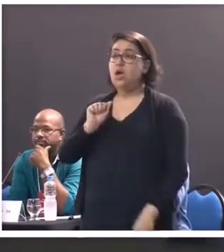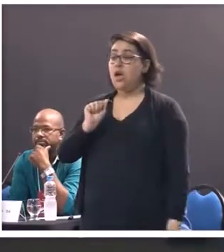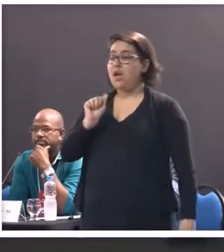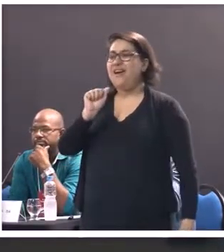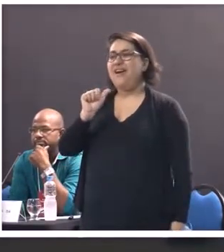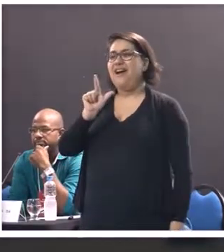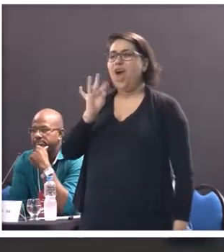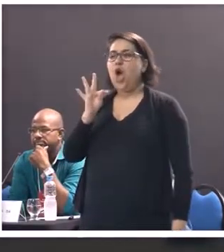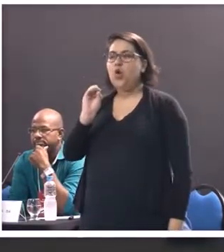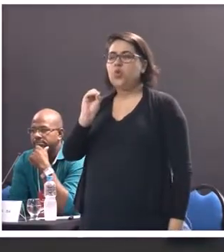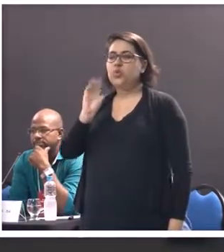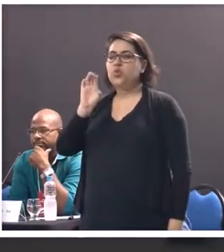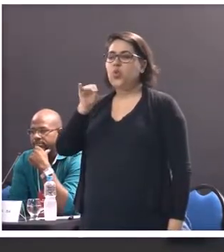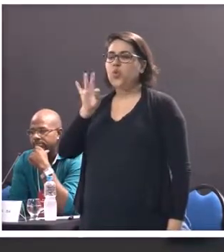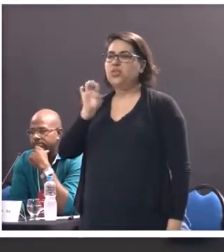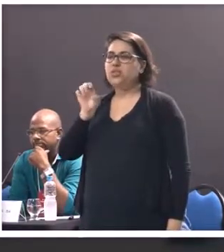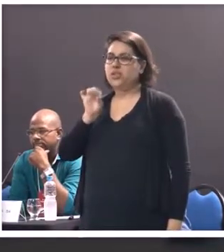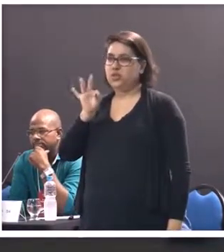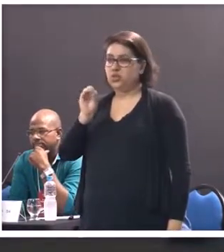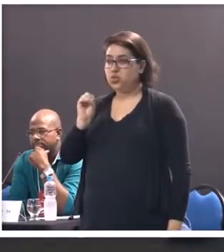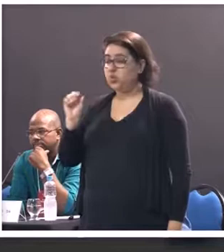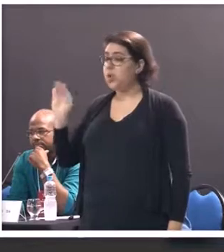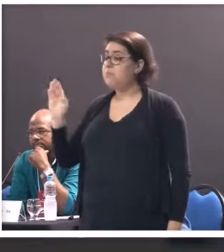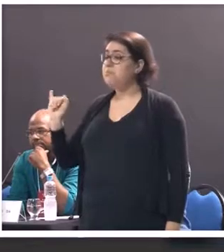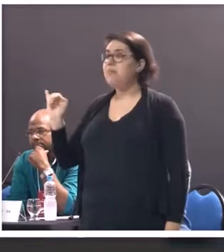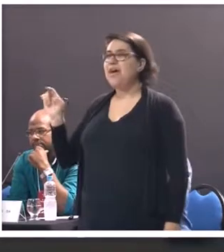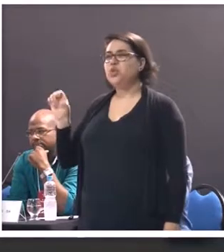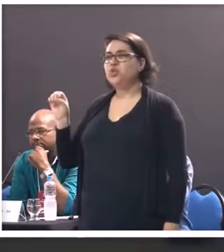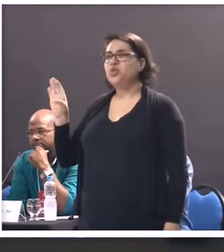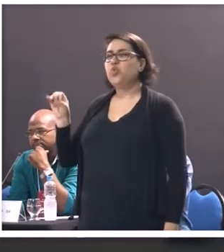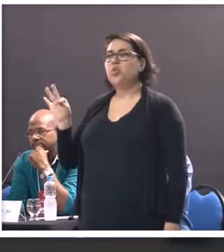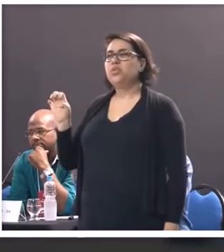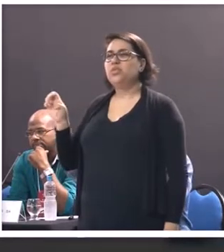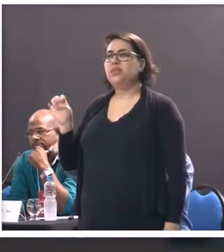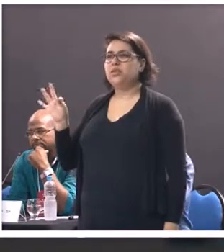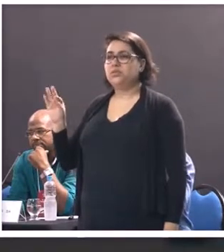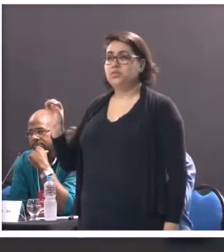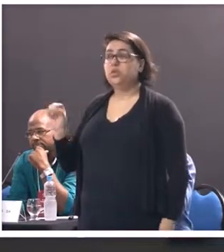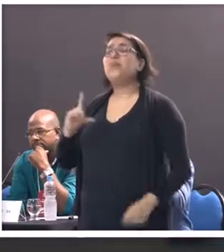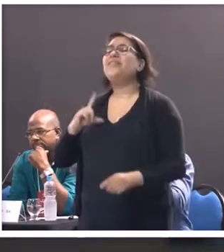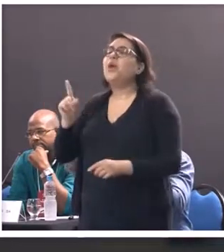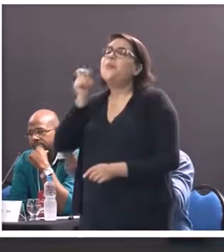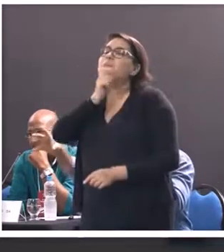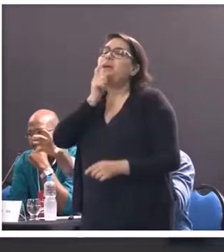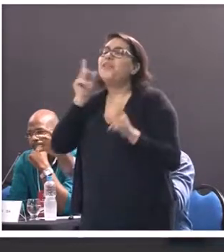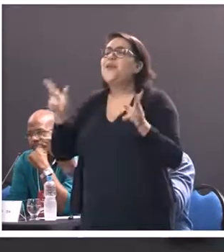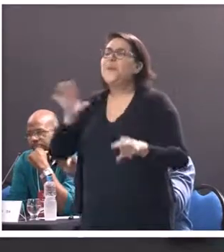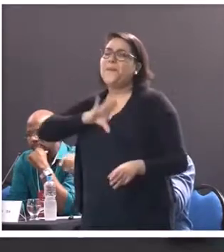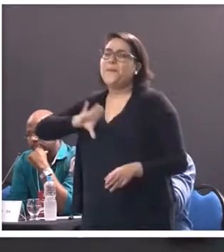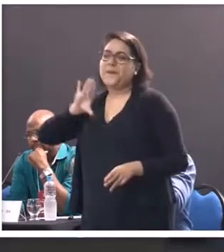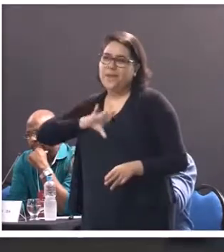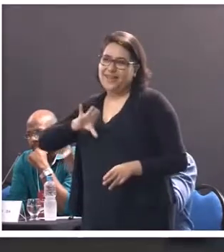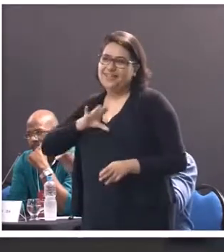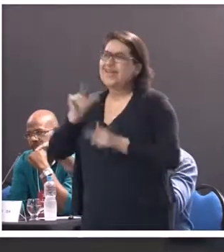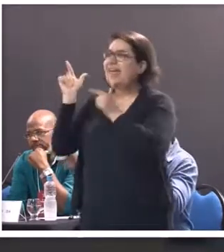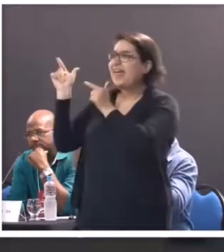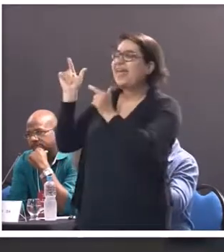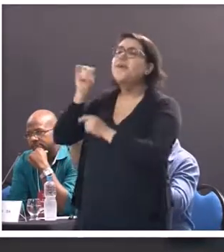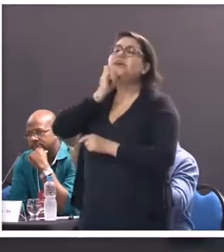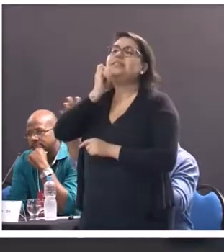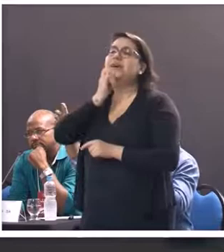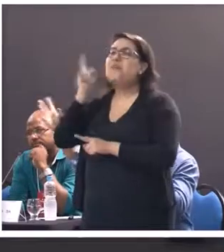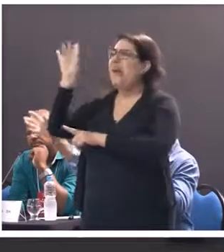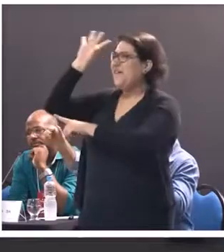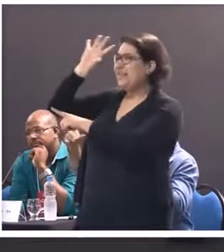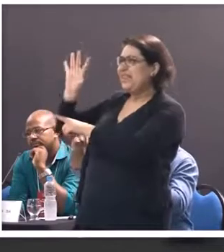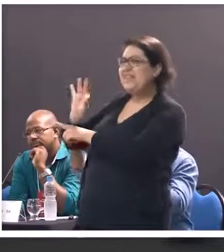baixo contexto. A cultura de baixo contexto, é por isso que a gente brinca muito com piada de português, dizendo, não